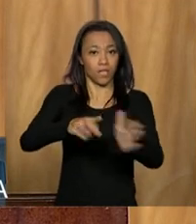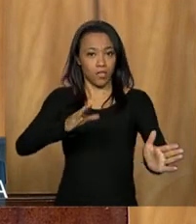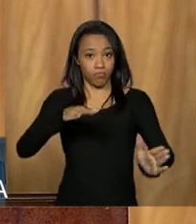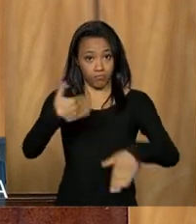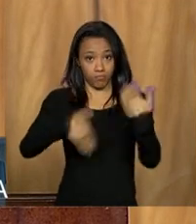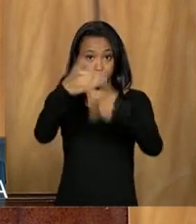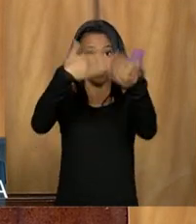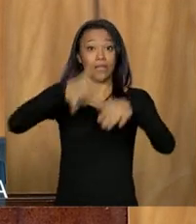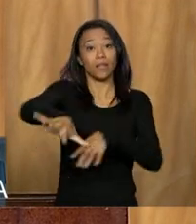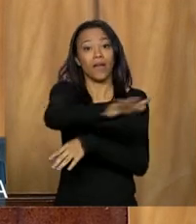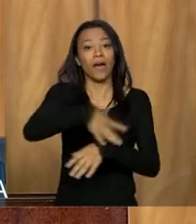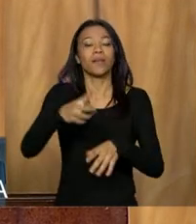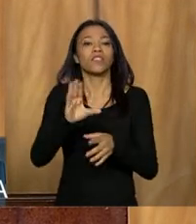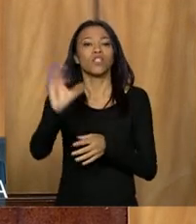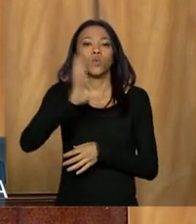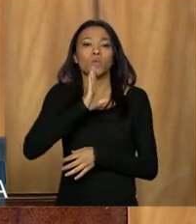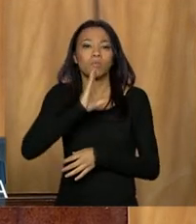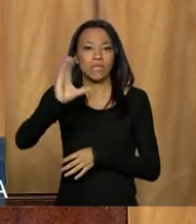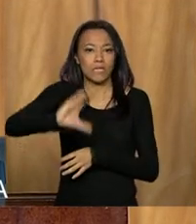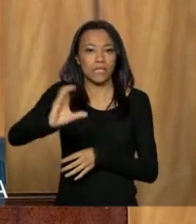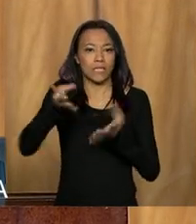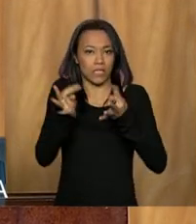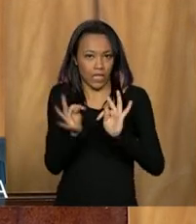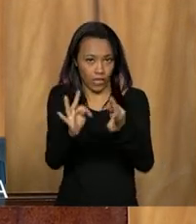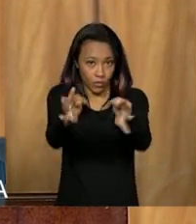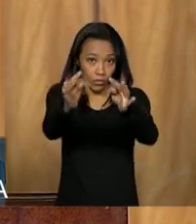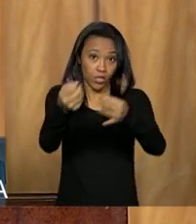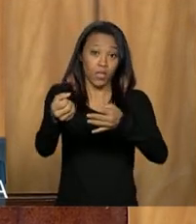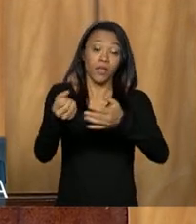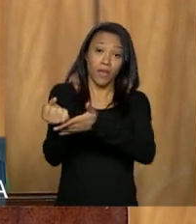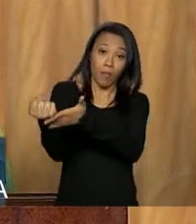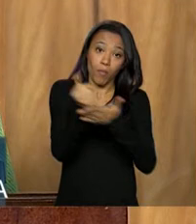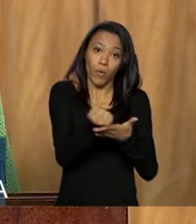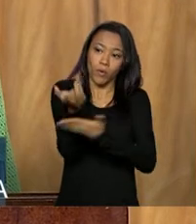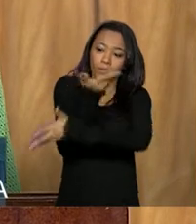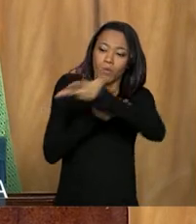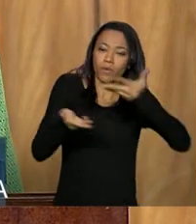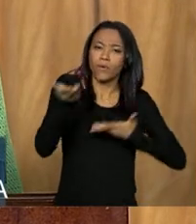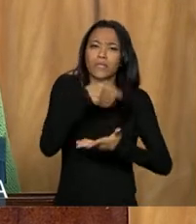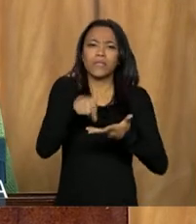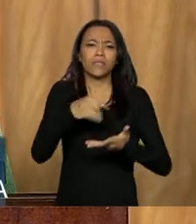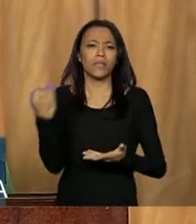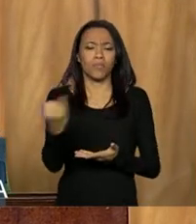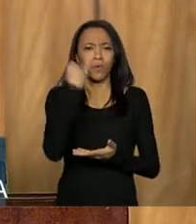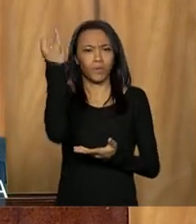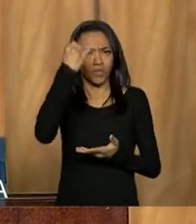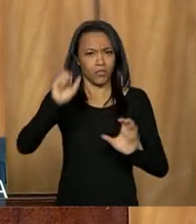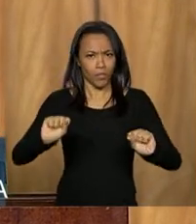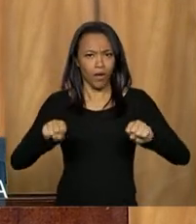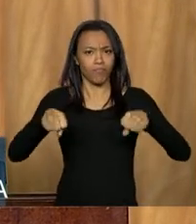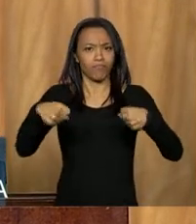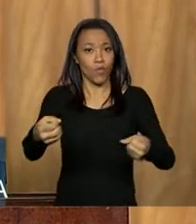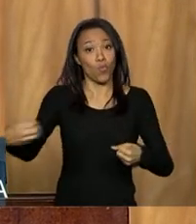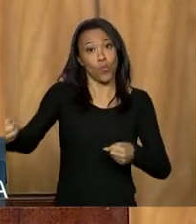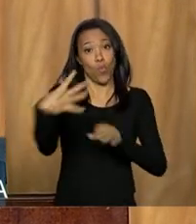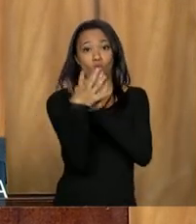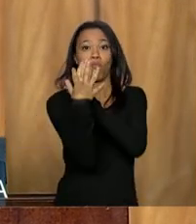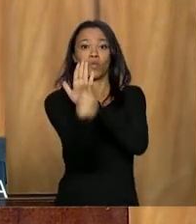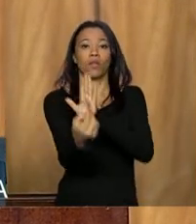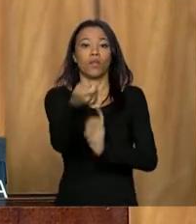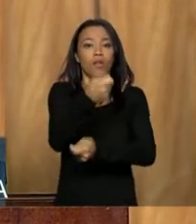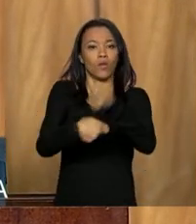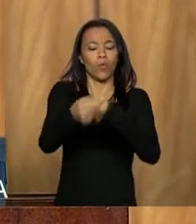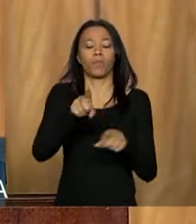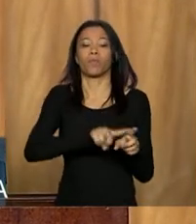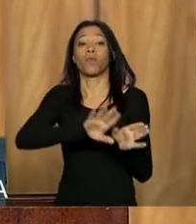de ciência e tecnologia e cooperação tecnológica, que são fundamentais para fomentar esse novo modelo econômico. Foi